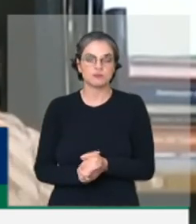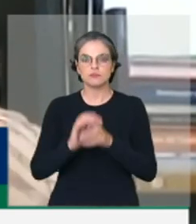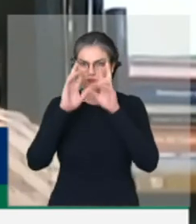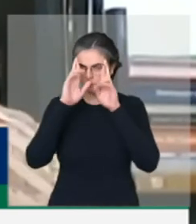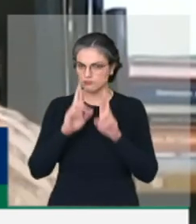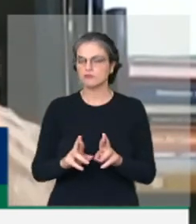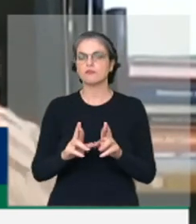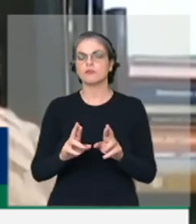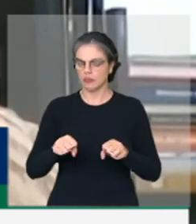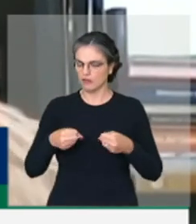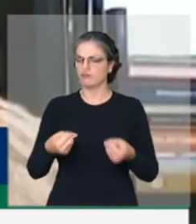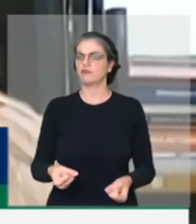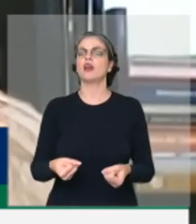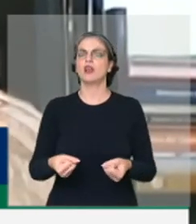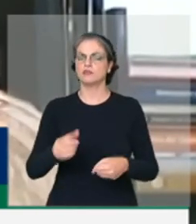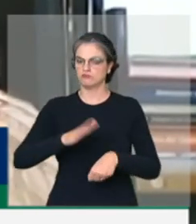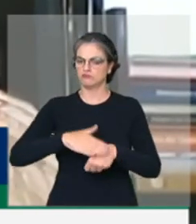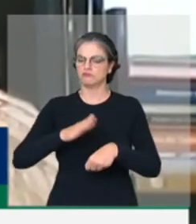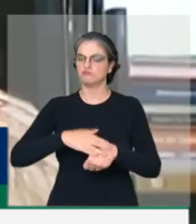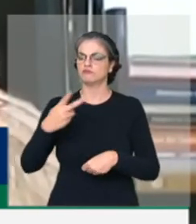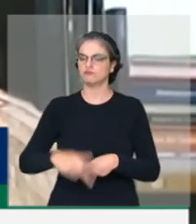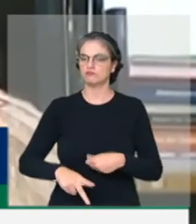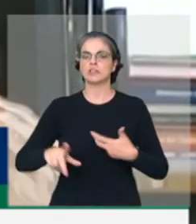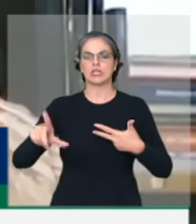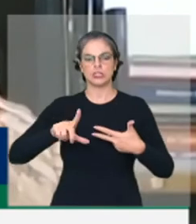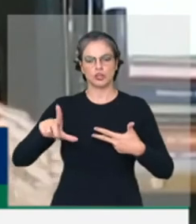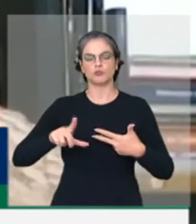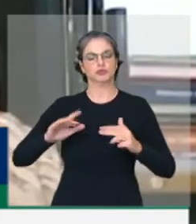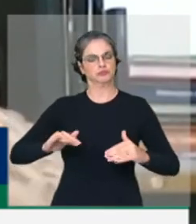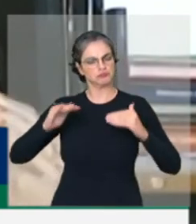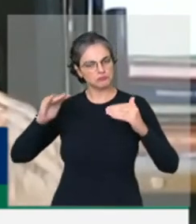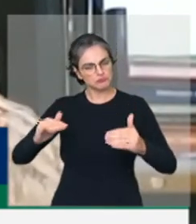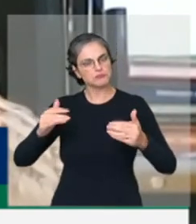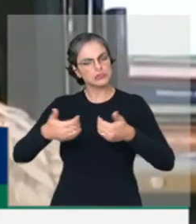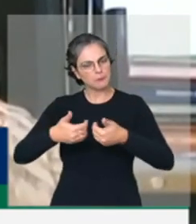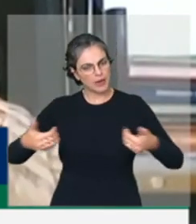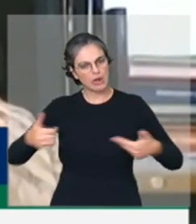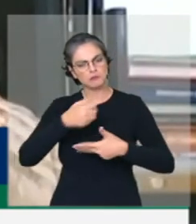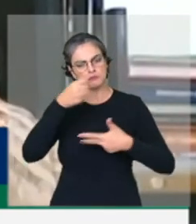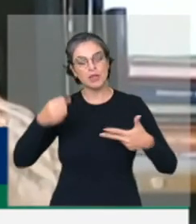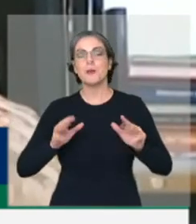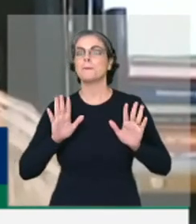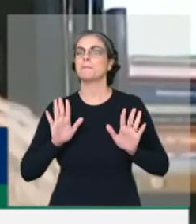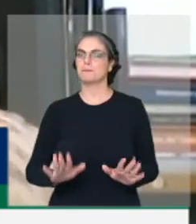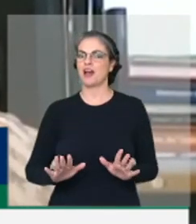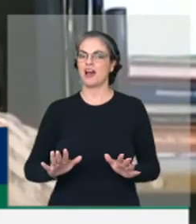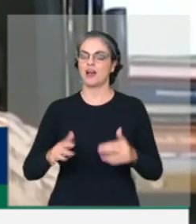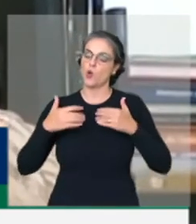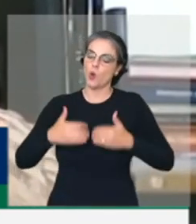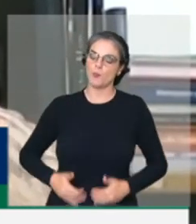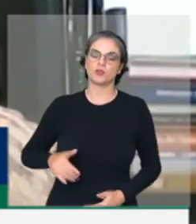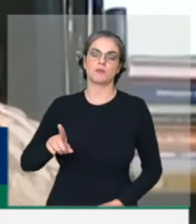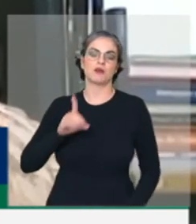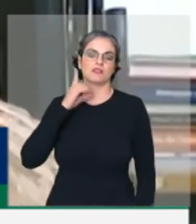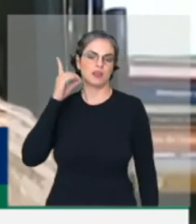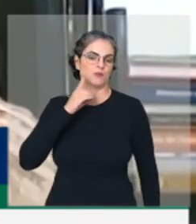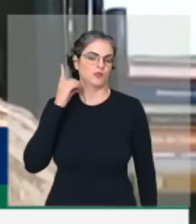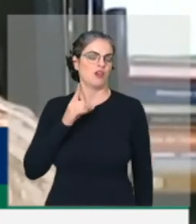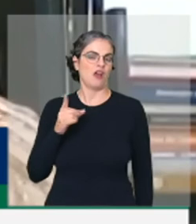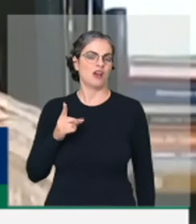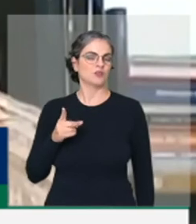a autonomia do poder legislativo. Mas temos que dizer que os atos praticados pelo deputado não